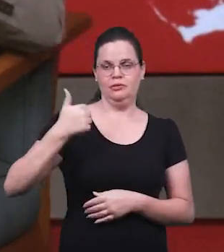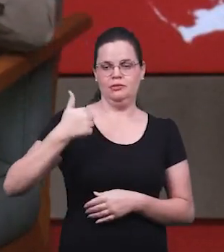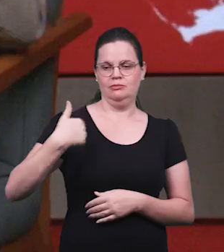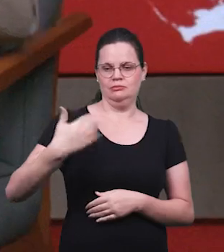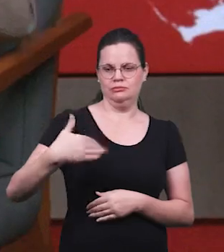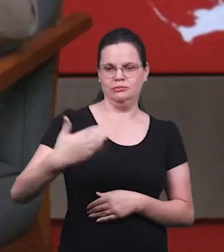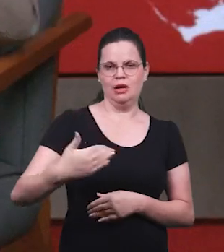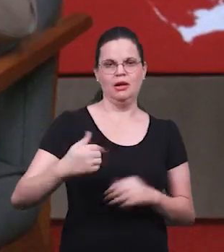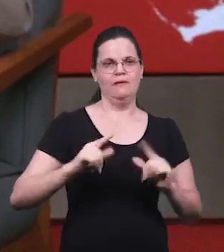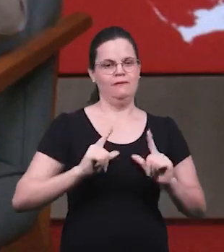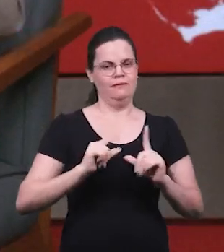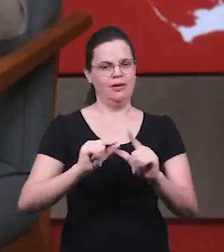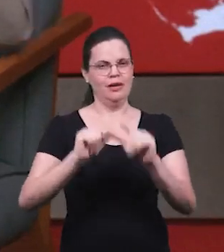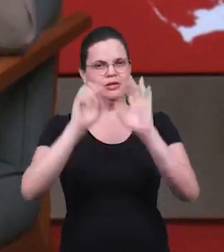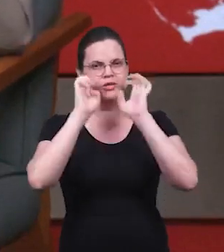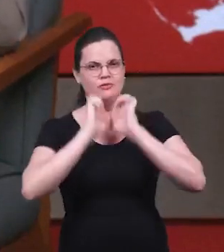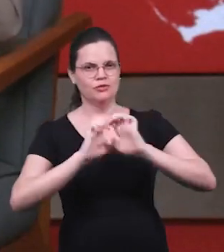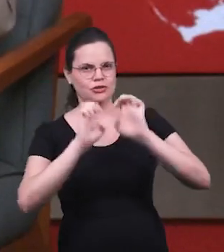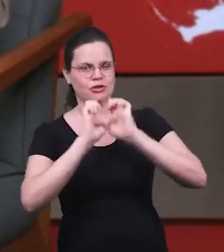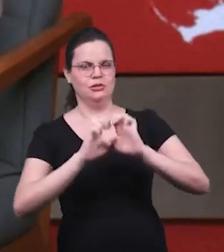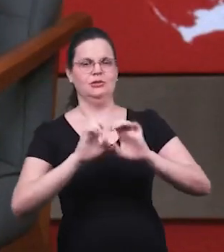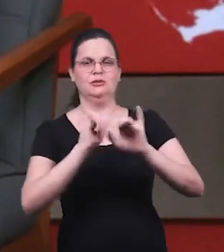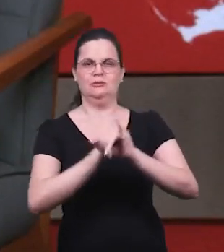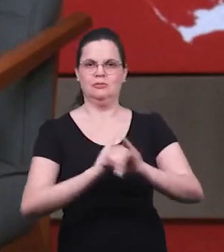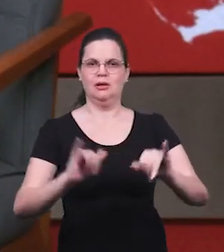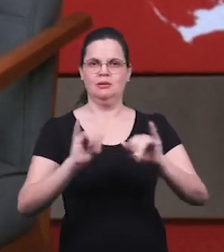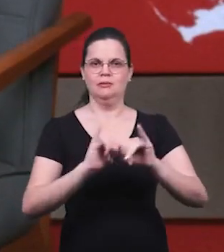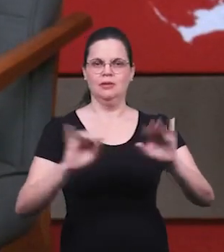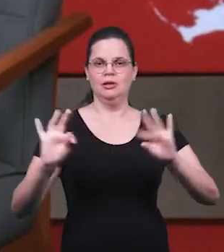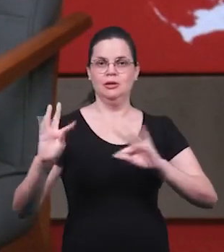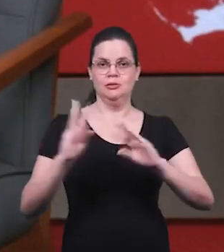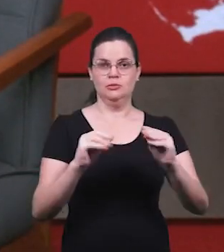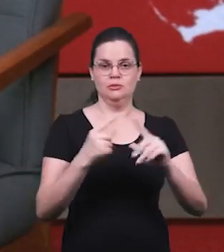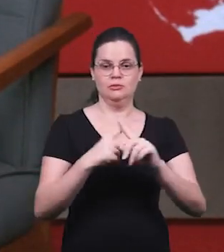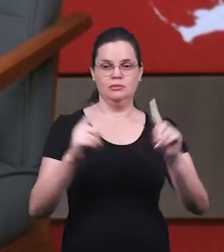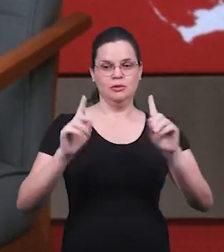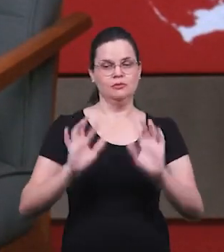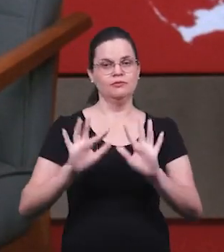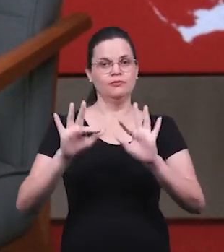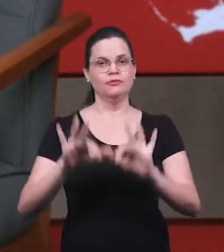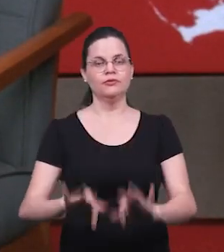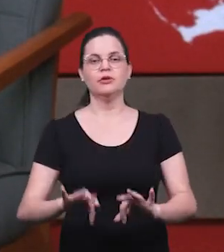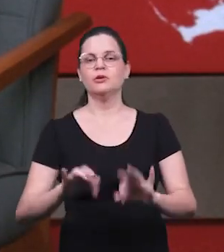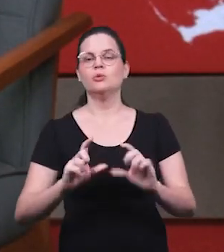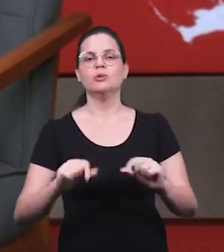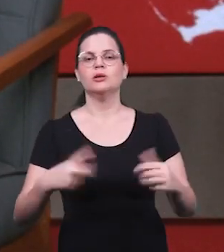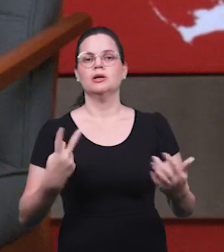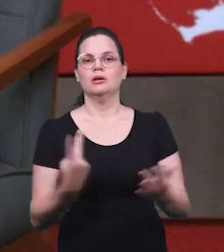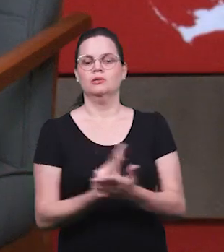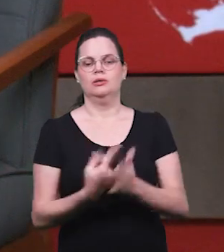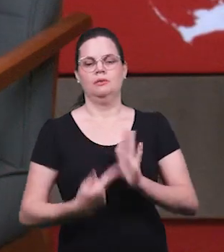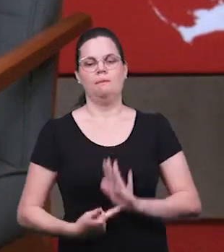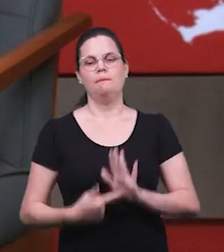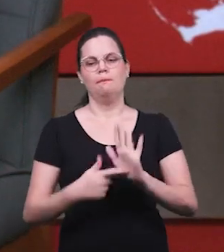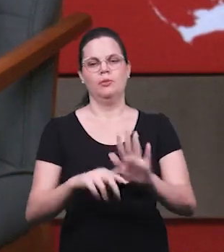ele evangeliza, ele fala, mas aí ele termina